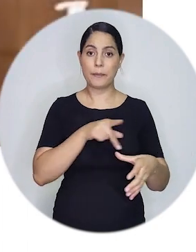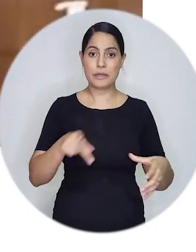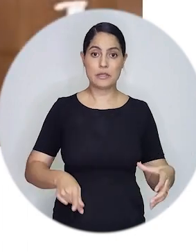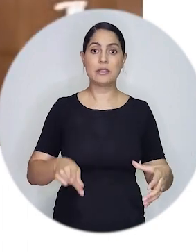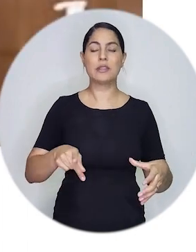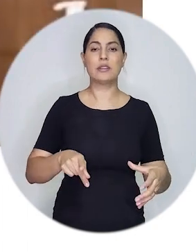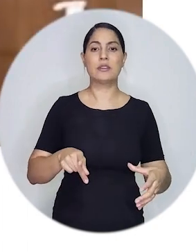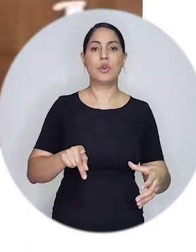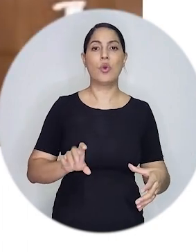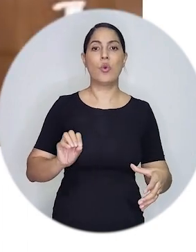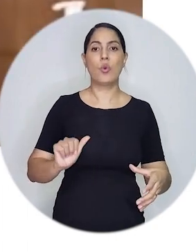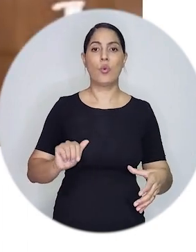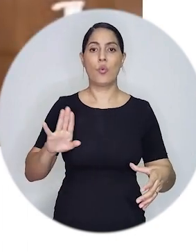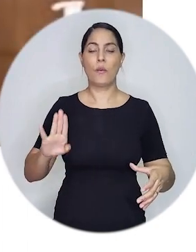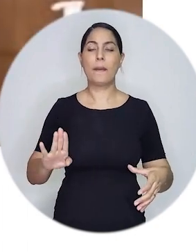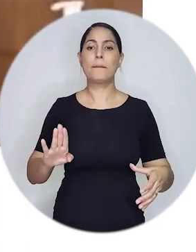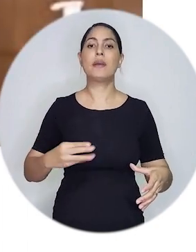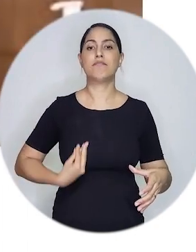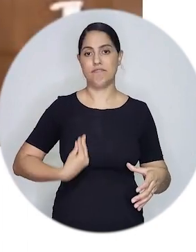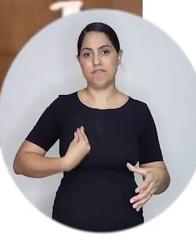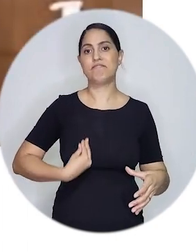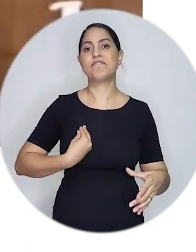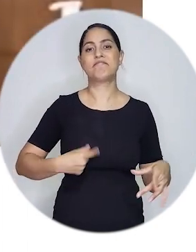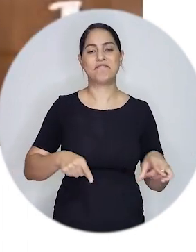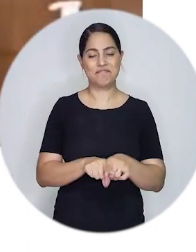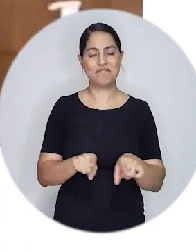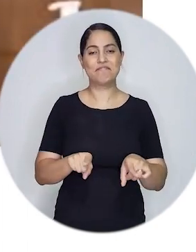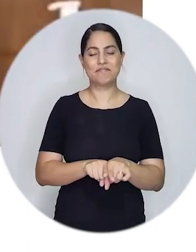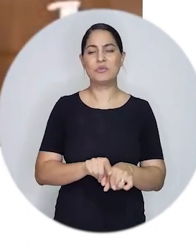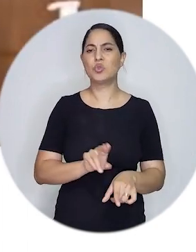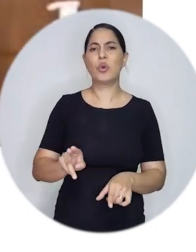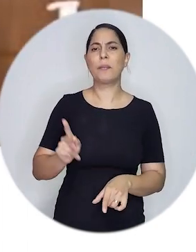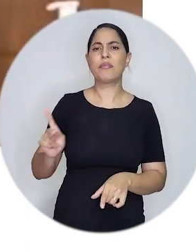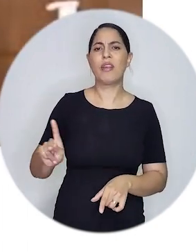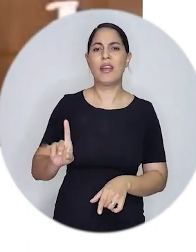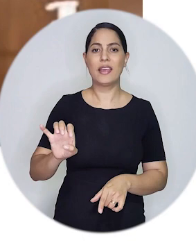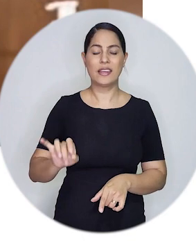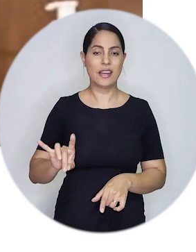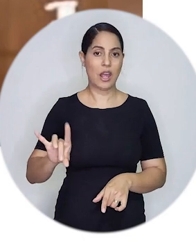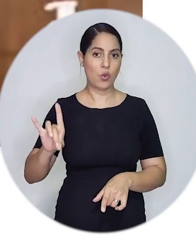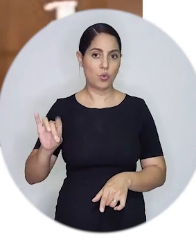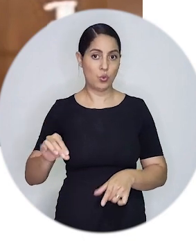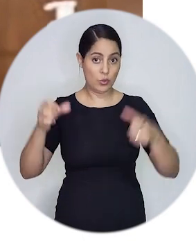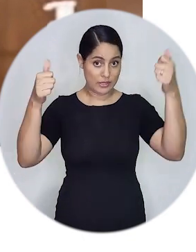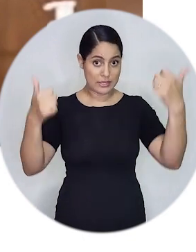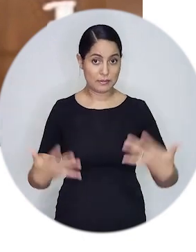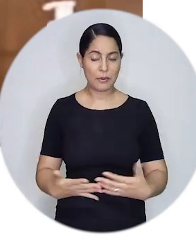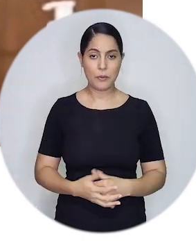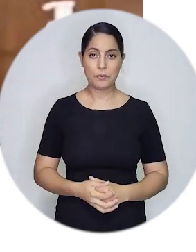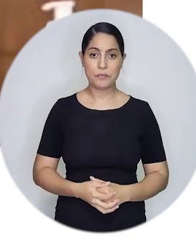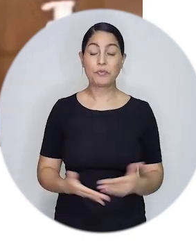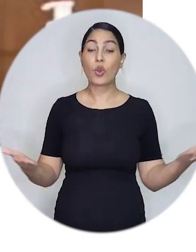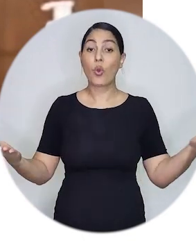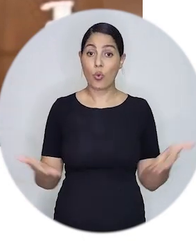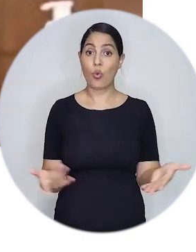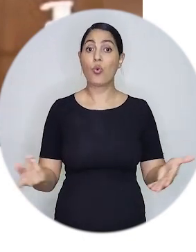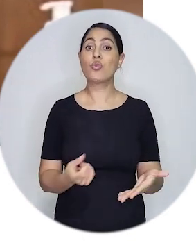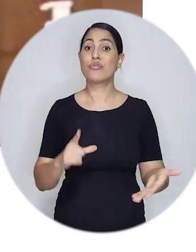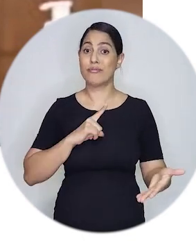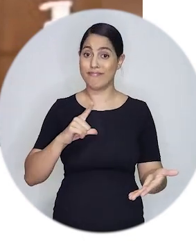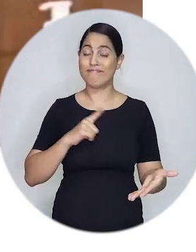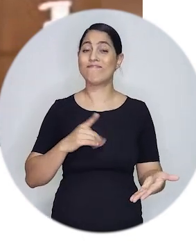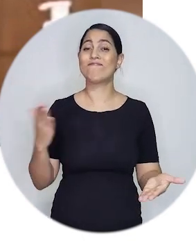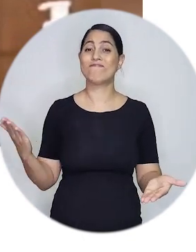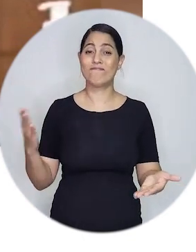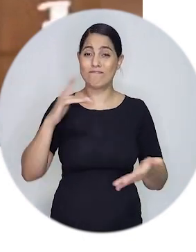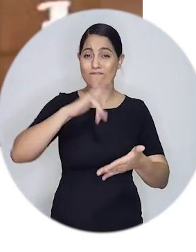coordenador do Colégio de Presidentes das Seccionais da OAB, Erinaldo Dantas, também esteve presente. Ele ressaltou, abre aspas, hoje há